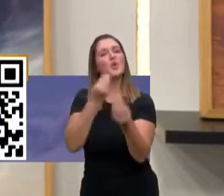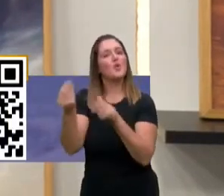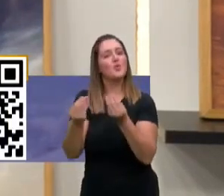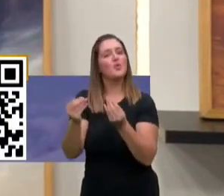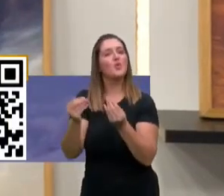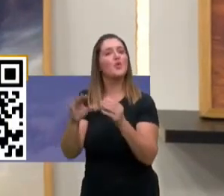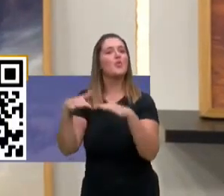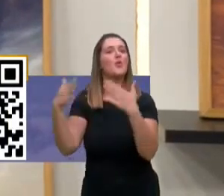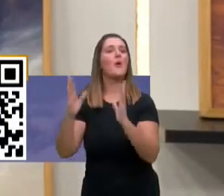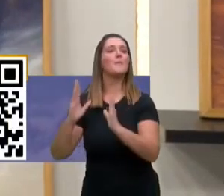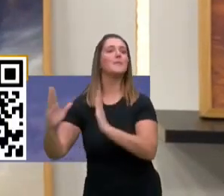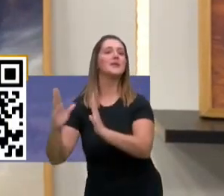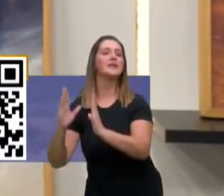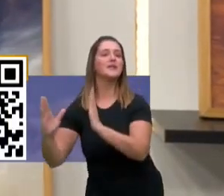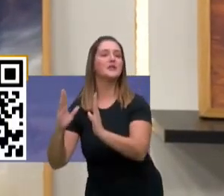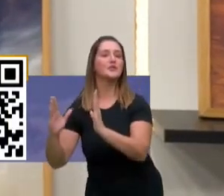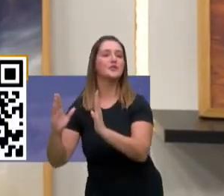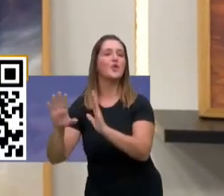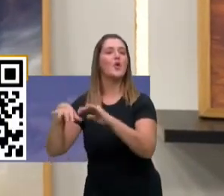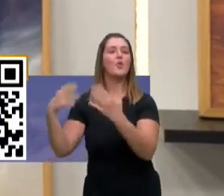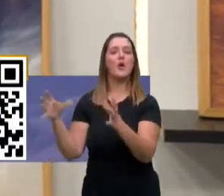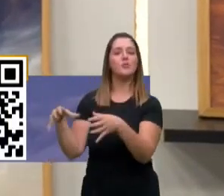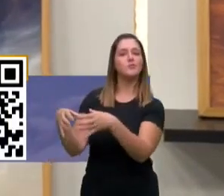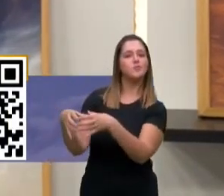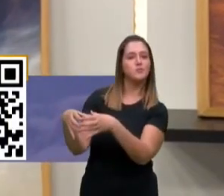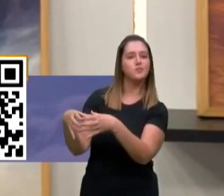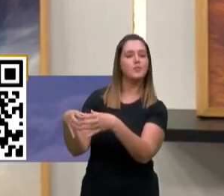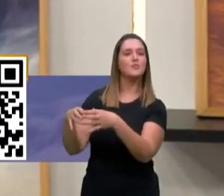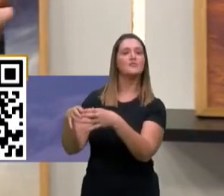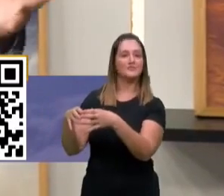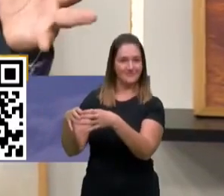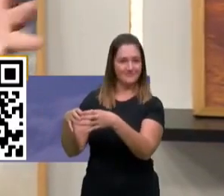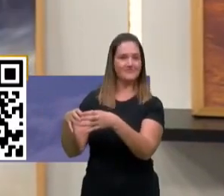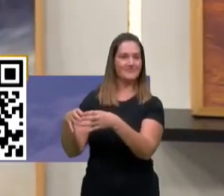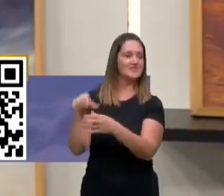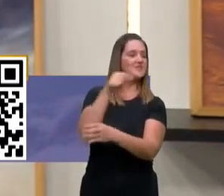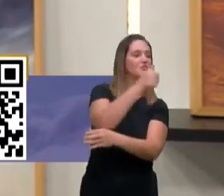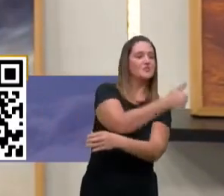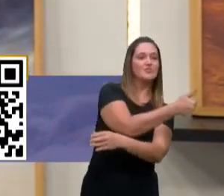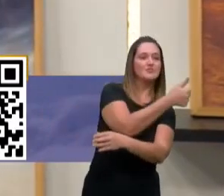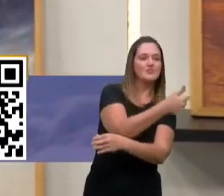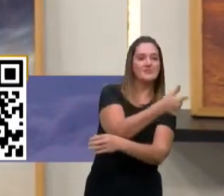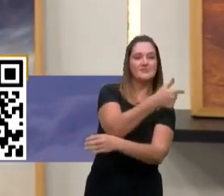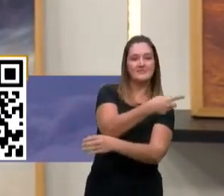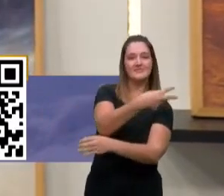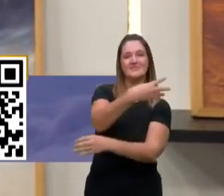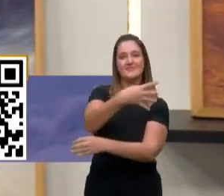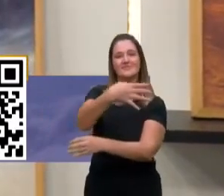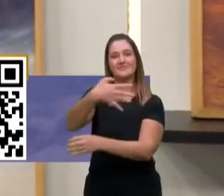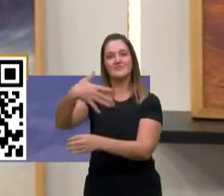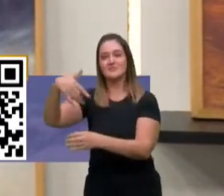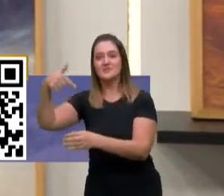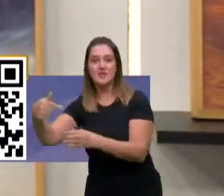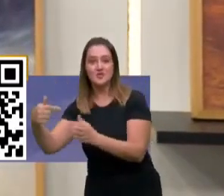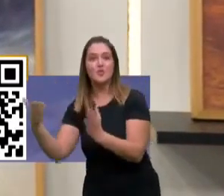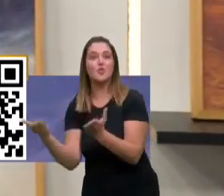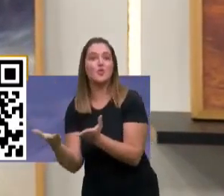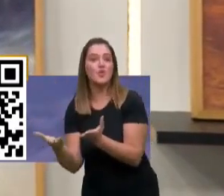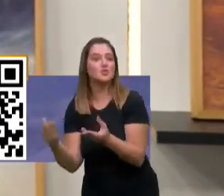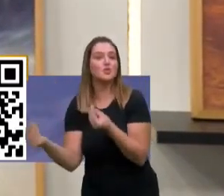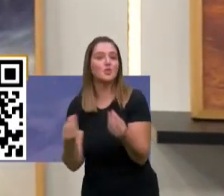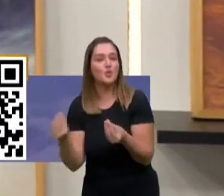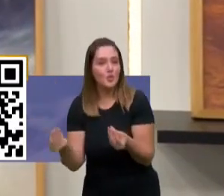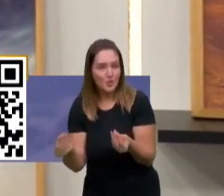Que igreja hoje estamos vivendo? Qual que é o caminho certo? Qual é a fase das sete que estamos passando hoje? E o que isso